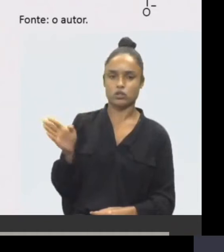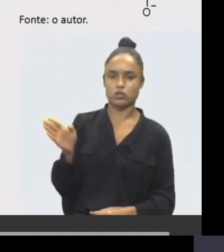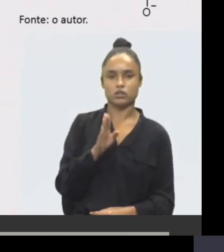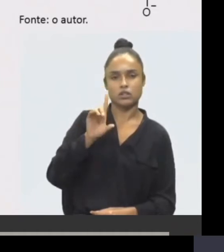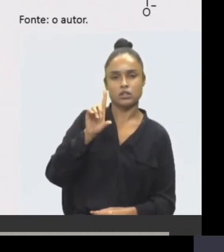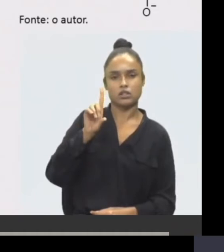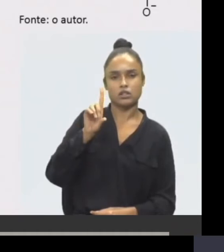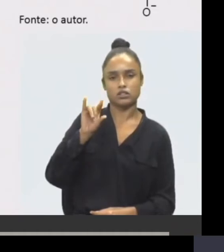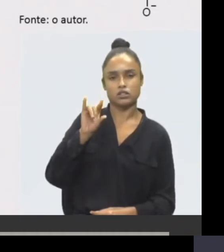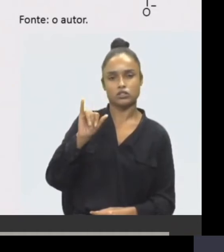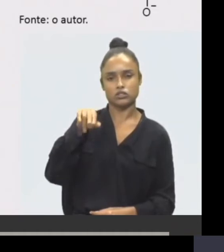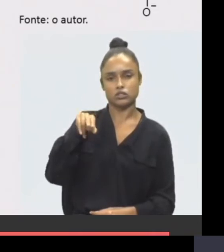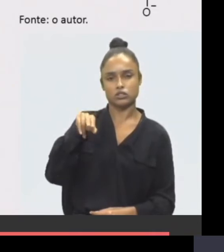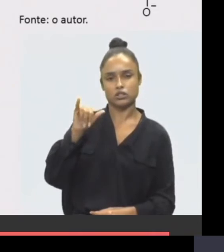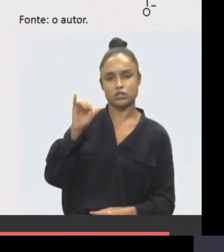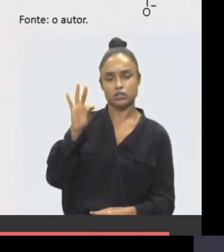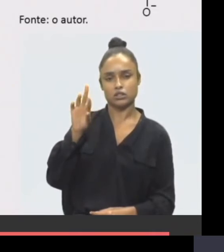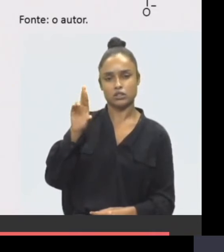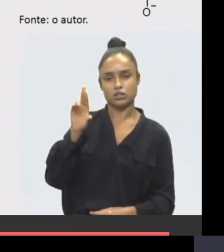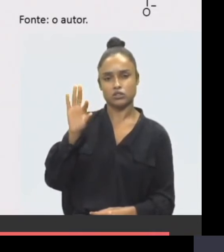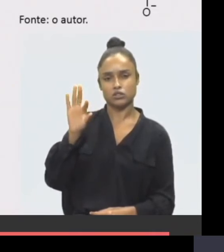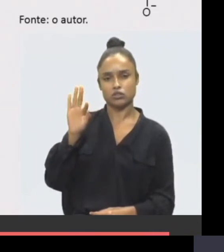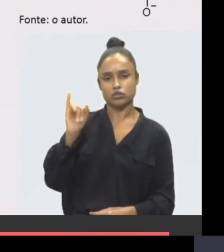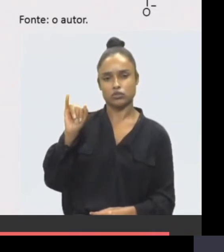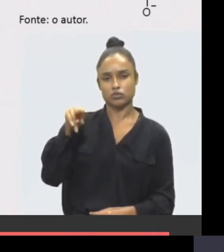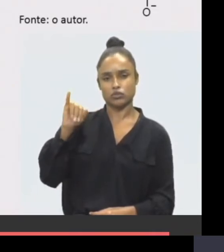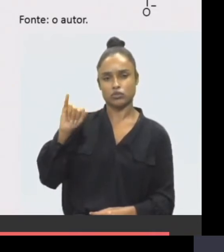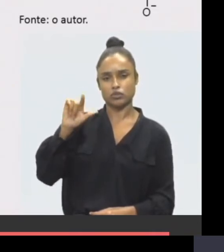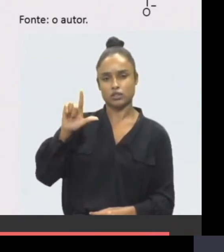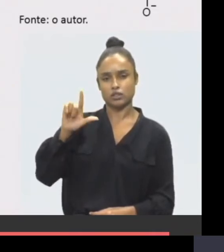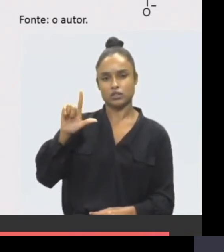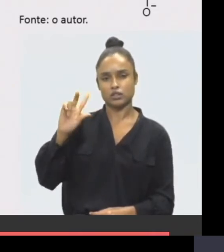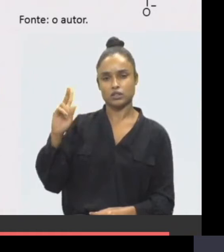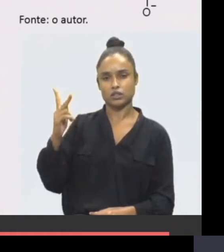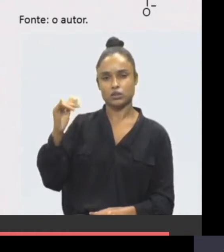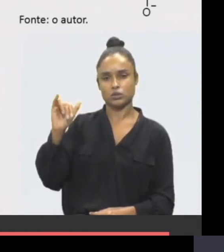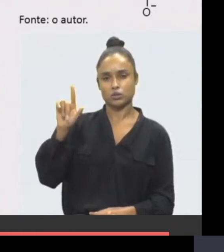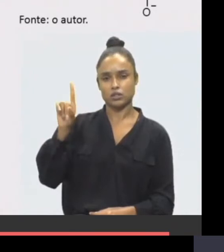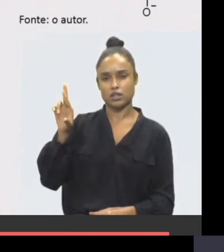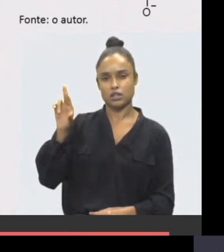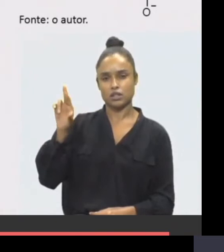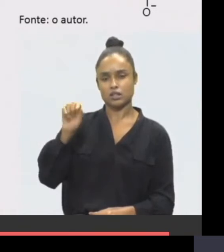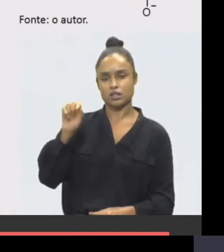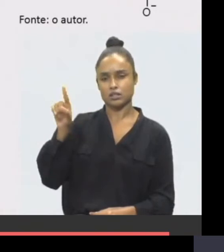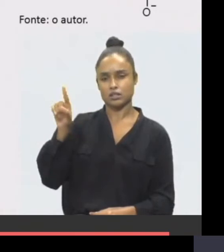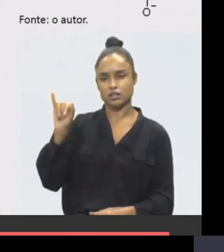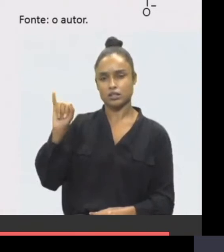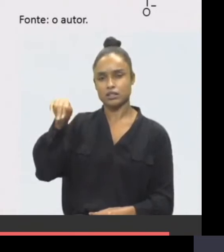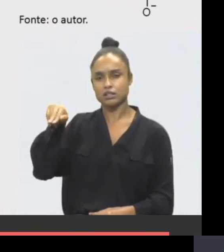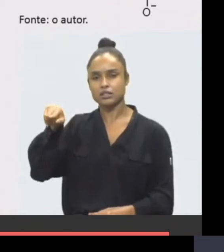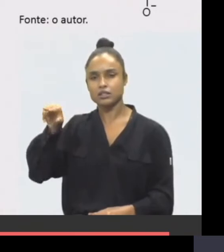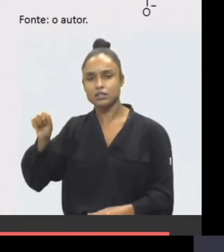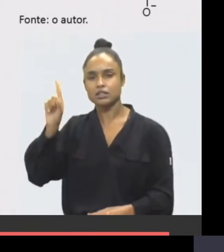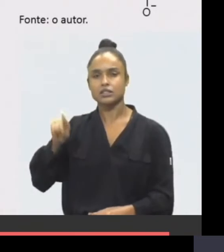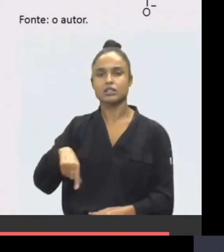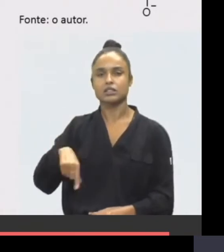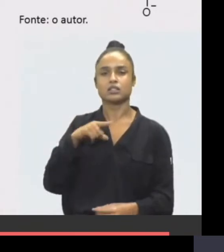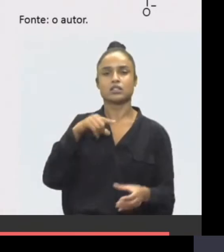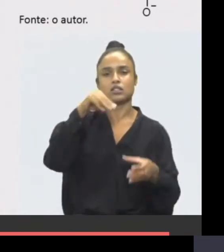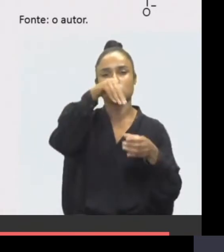2,4-dinitrofenilhidrazina. Então nós temos que as reações de aldeídos e cetonas com esse reagente